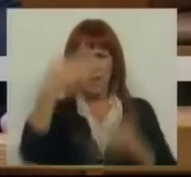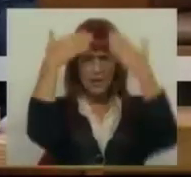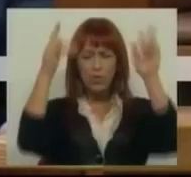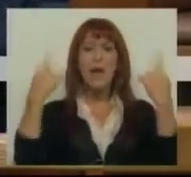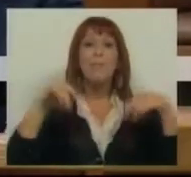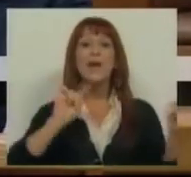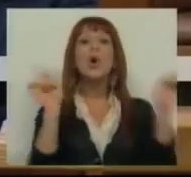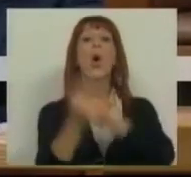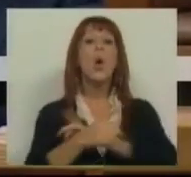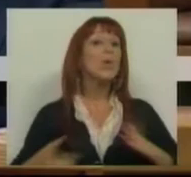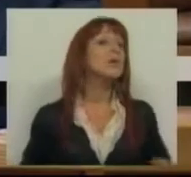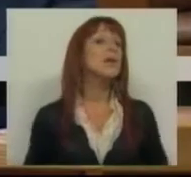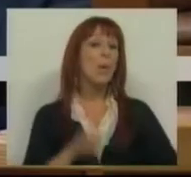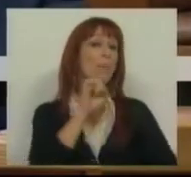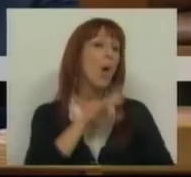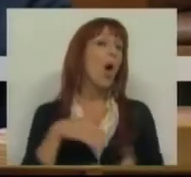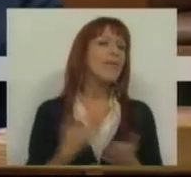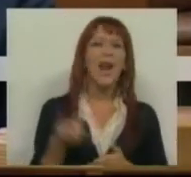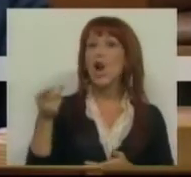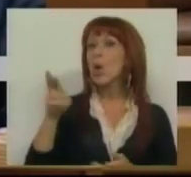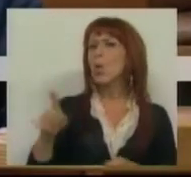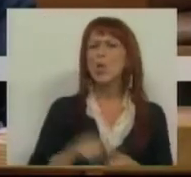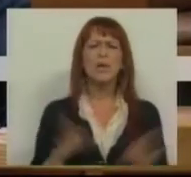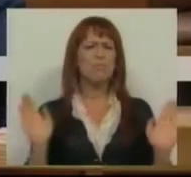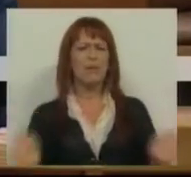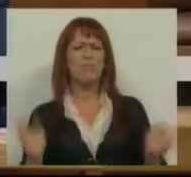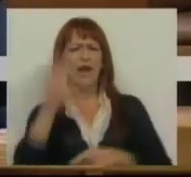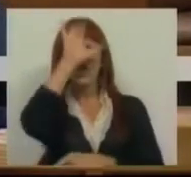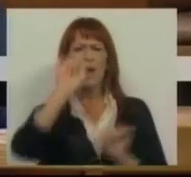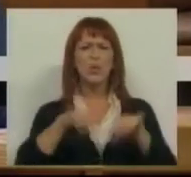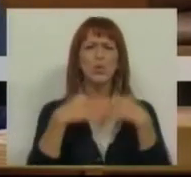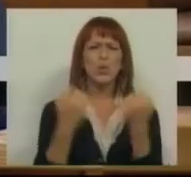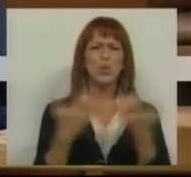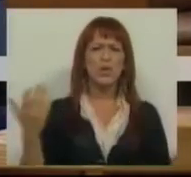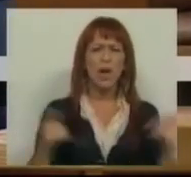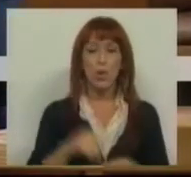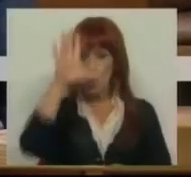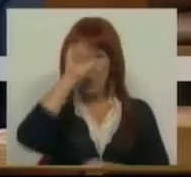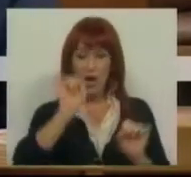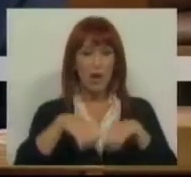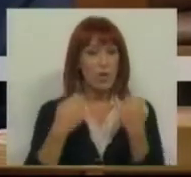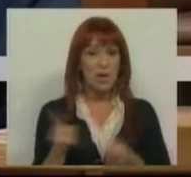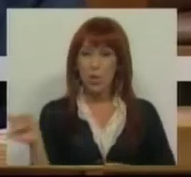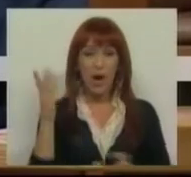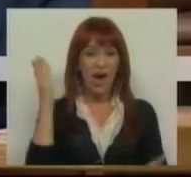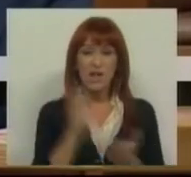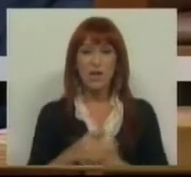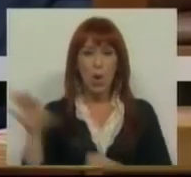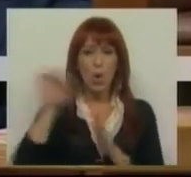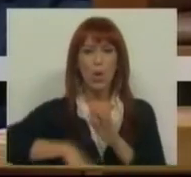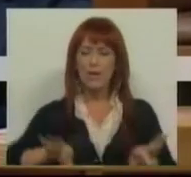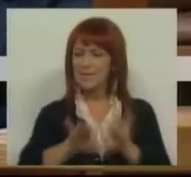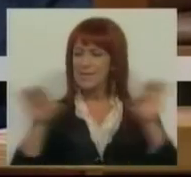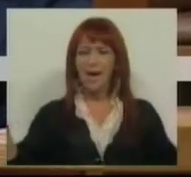mas se, pelo contrário, nos podemos dar ao luxo de não ter Estado Social. O Estado Social não é apenas condição